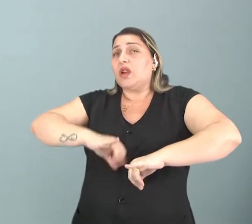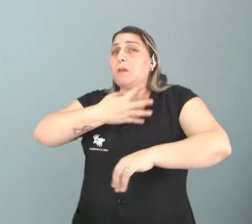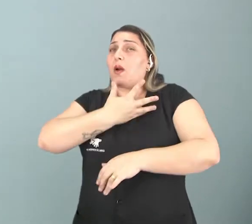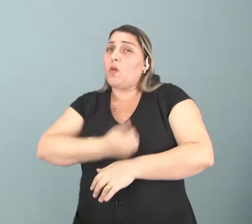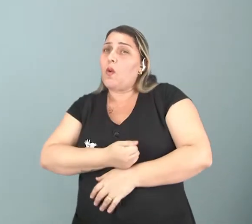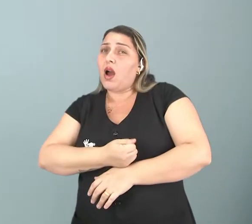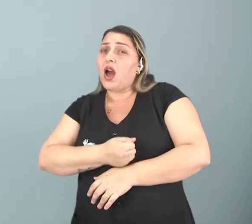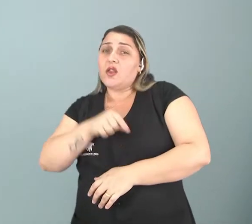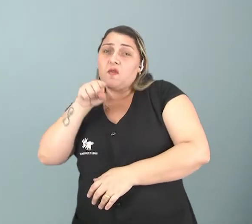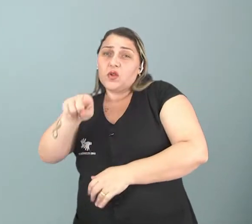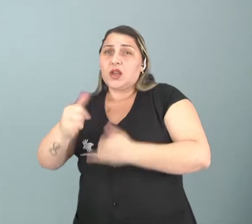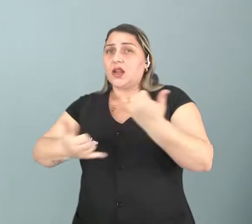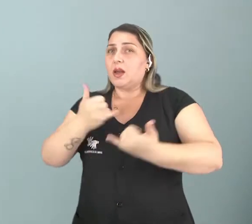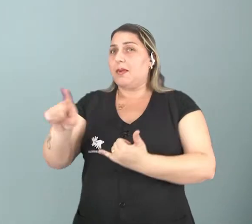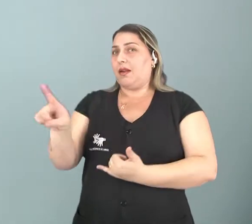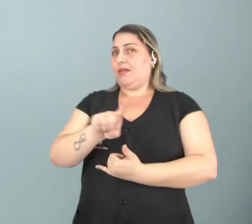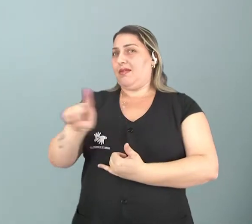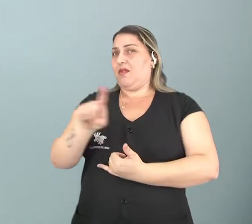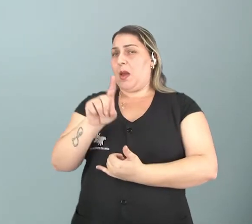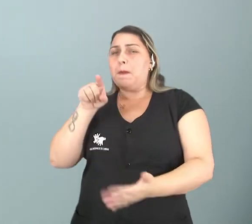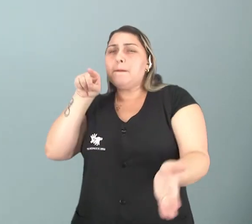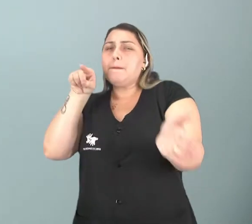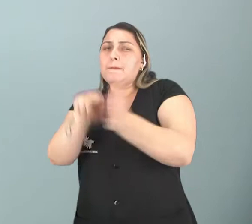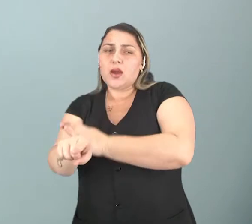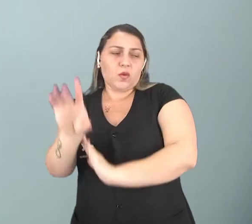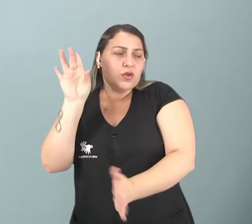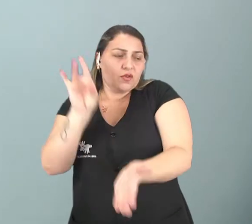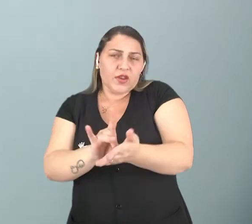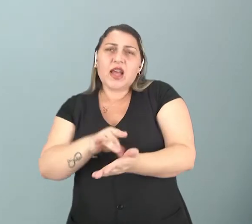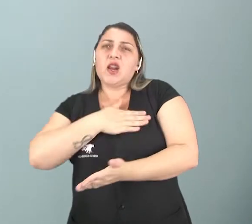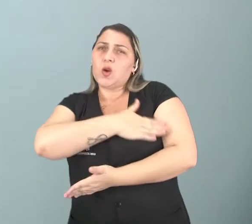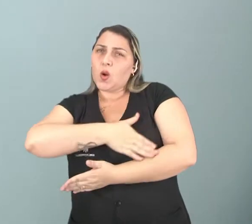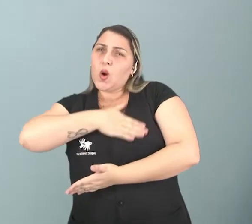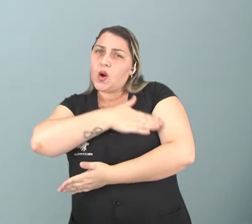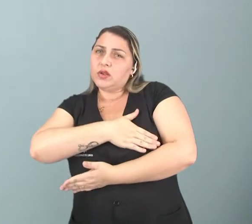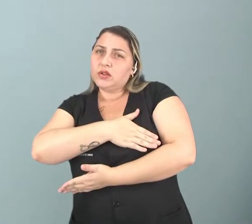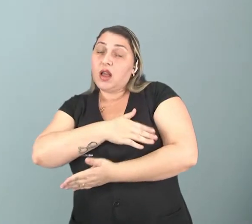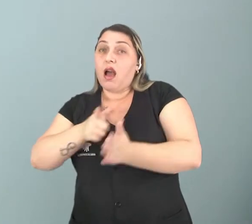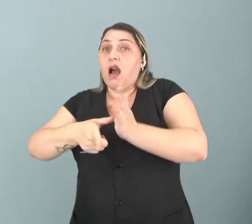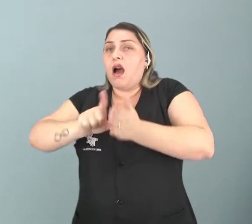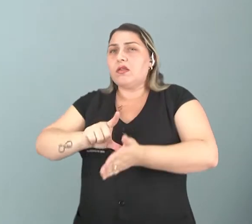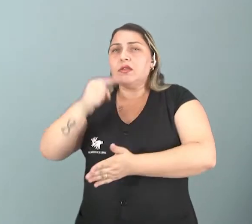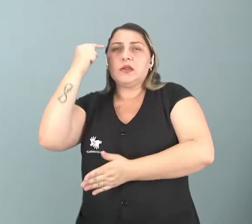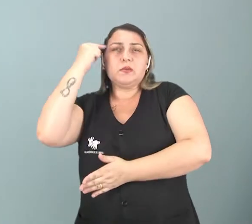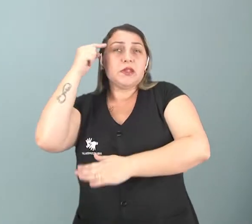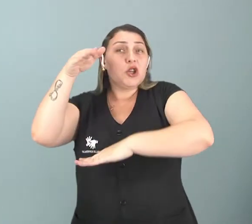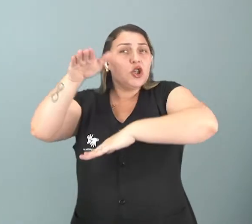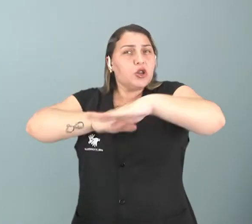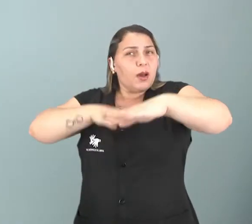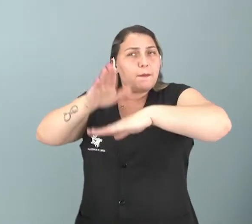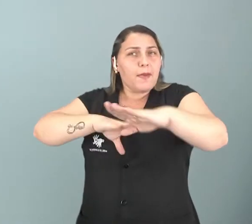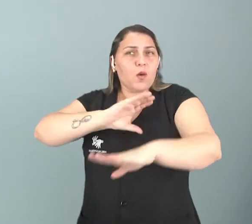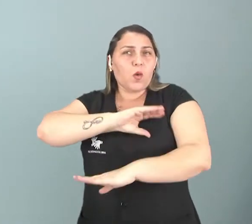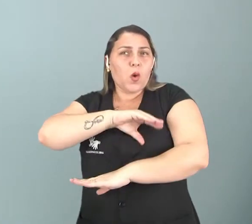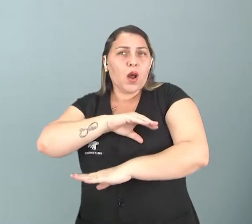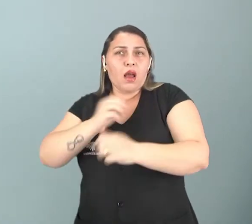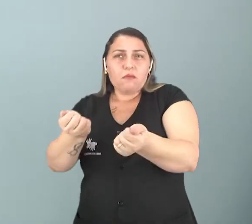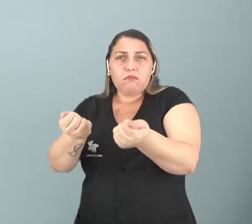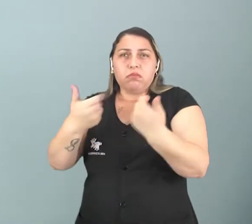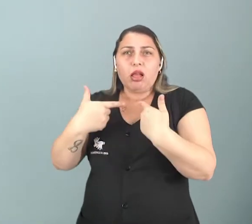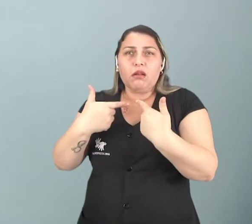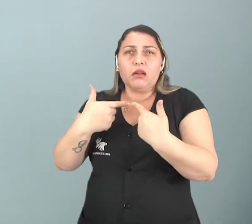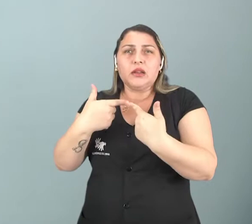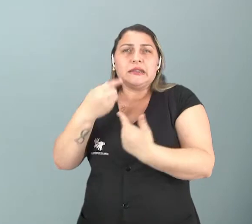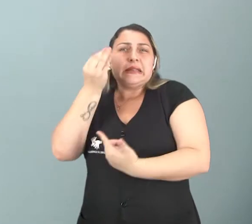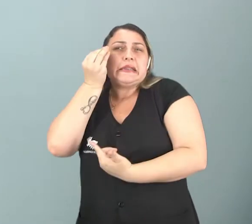mas pergunte para o seu colega se ele realmente gosta de ser chamado assim. Então, antes de pensar em chamar o seu coleguinha de apelido, tente